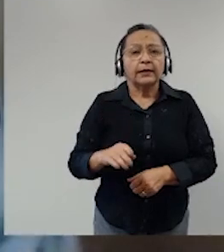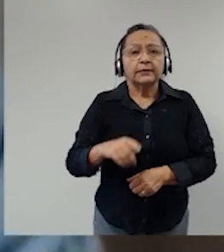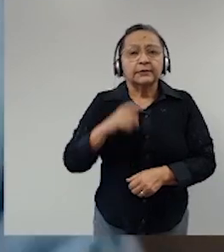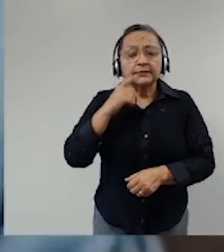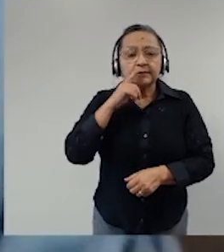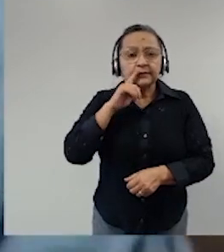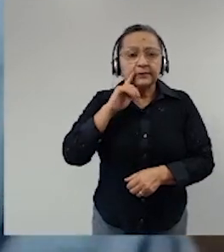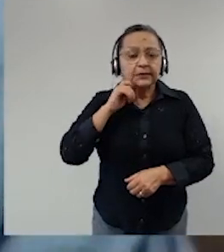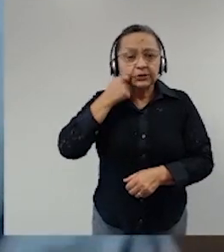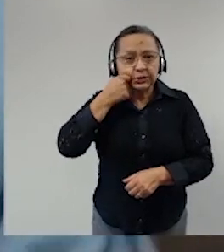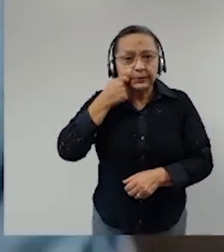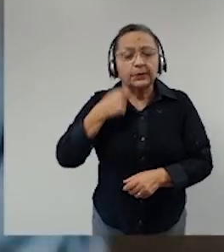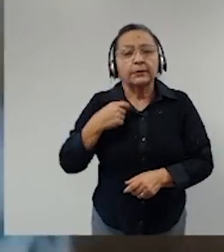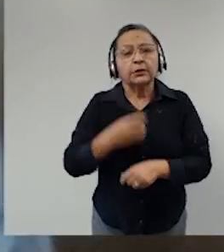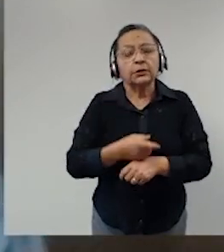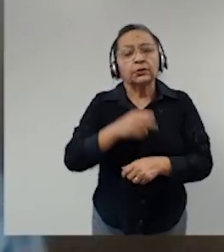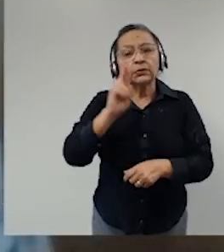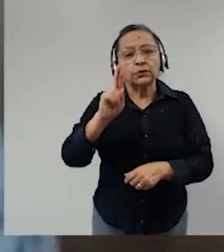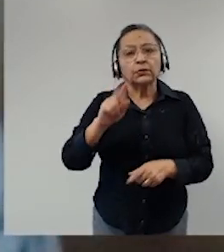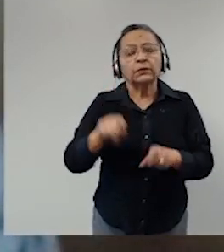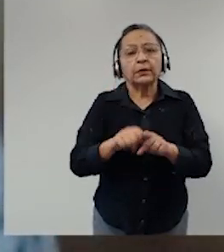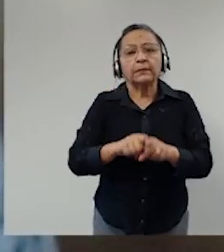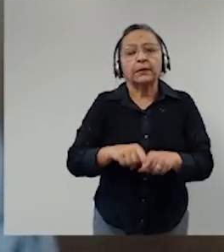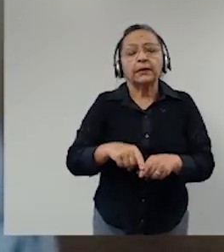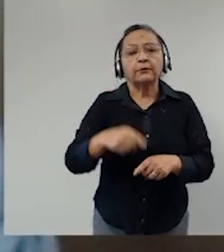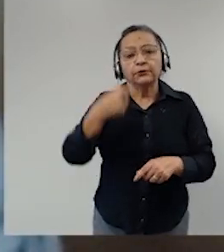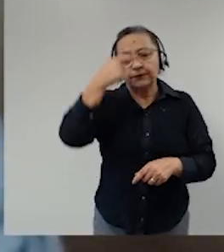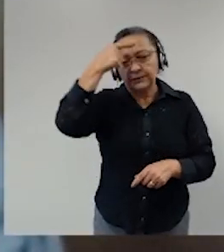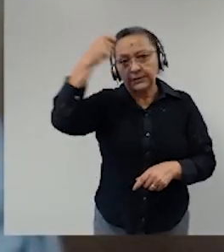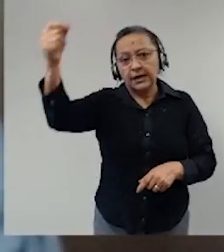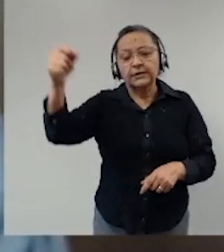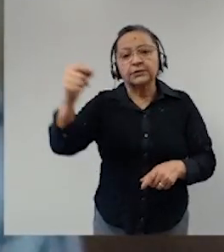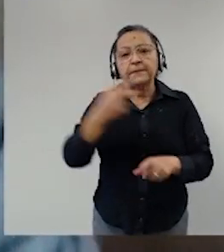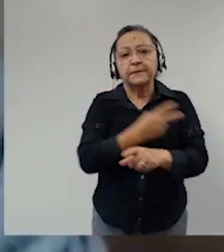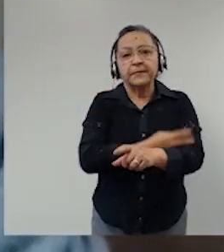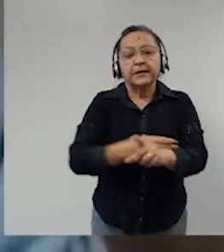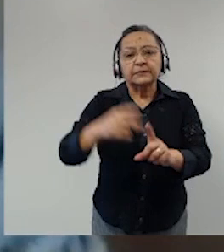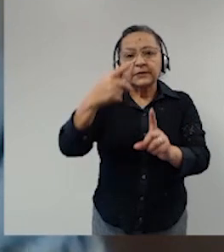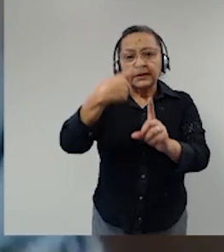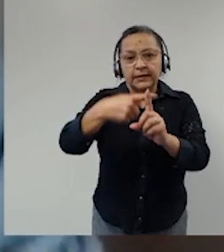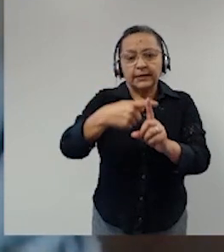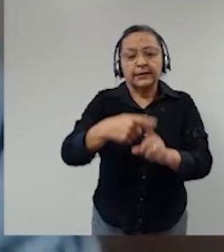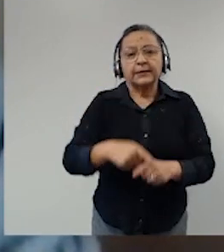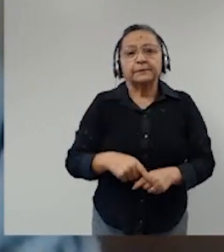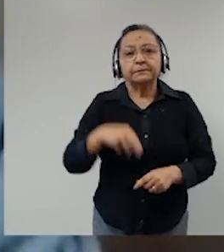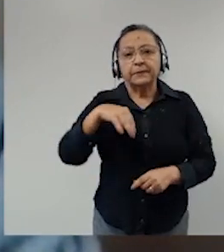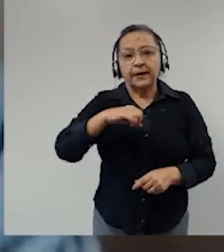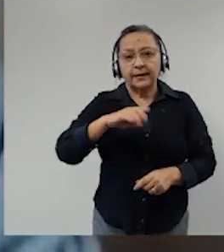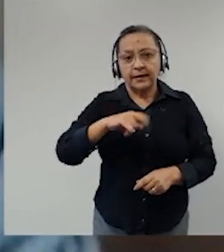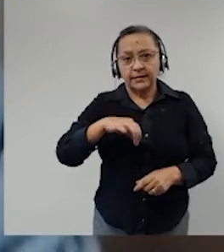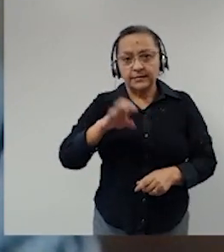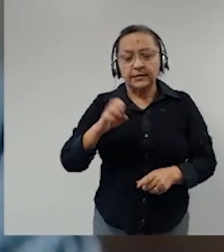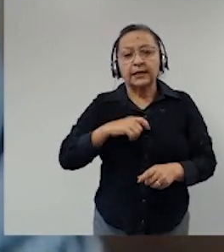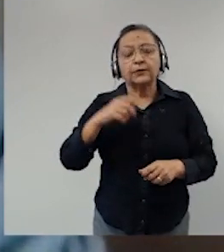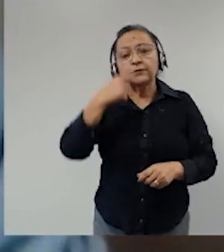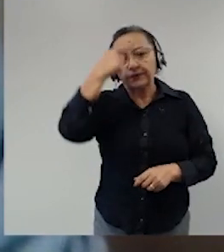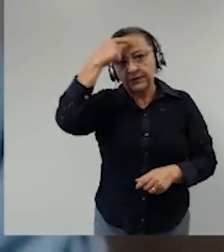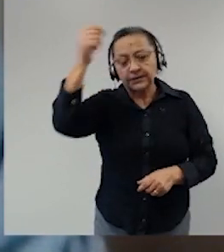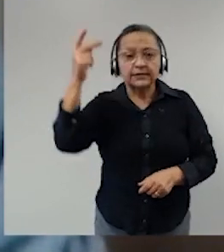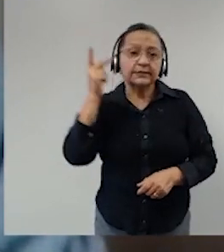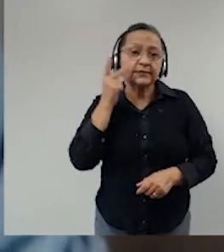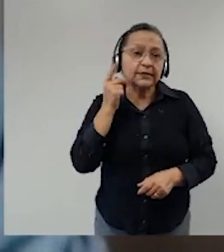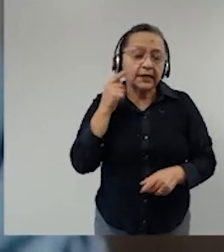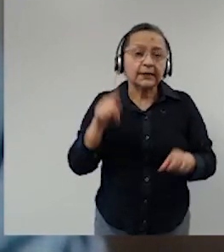Direito Político e Econômico pela Universidade Presbiteriana Mackenzie, mestre em Direito Constitucional pela Universidade Federal do Ceará